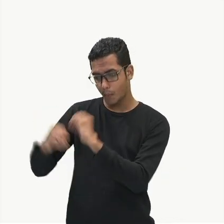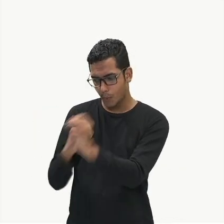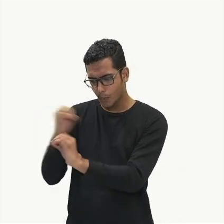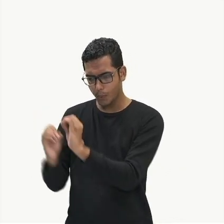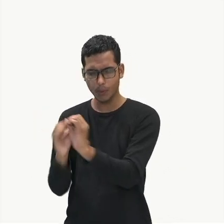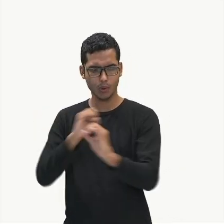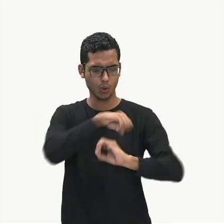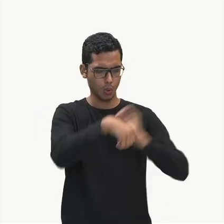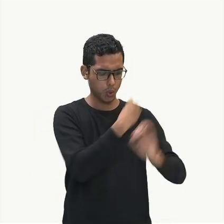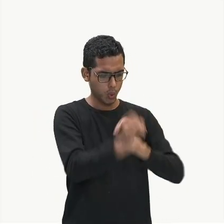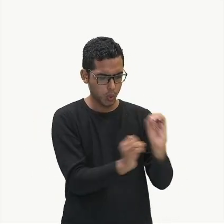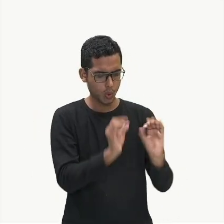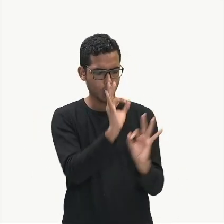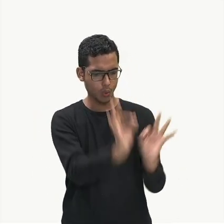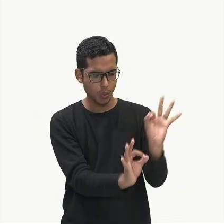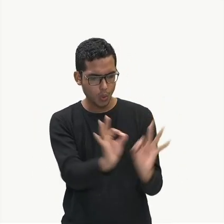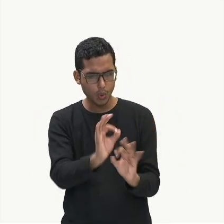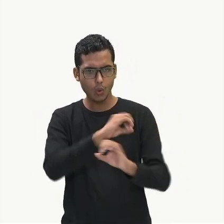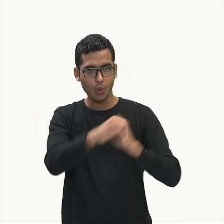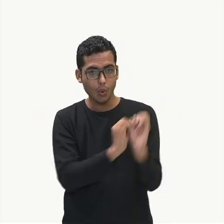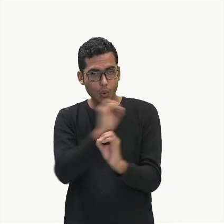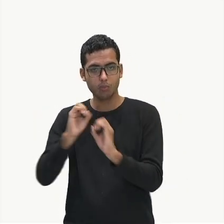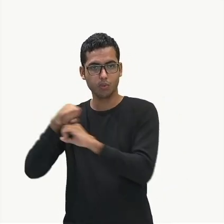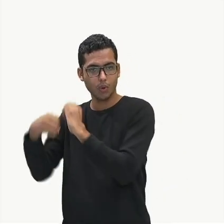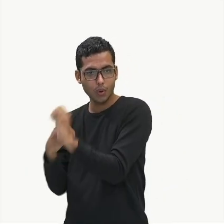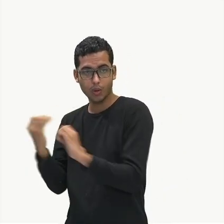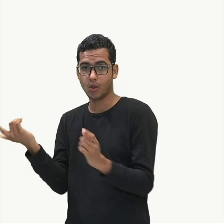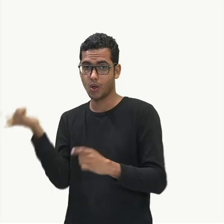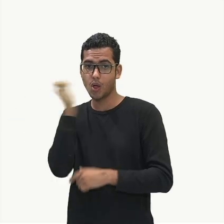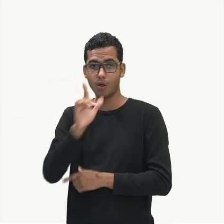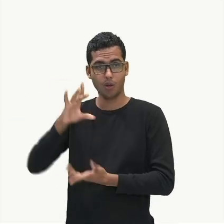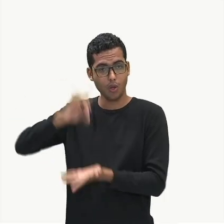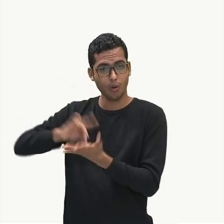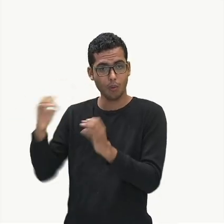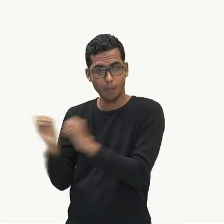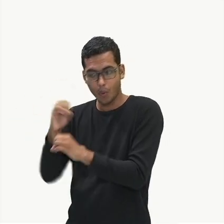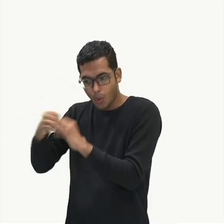que suas partículas possam colidir.